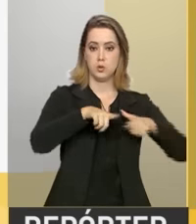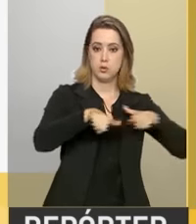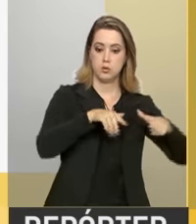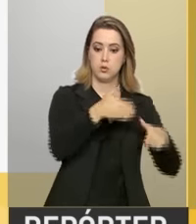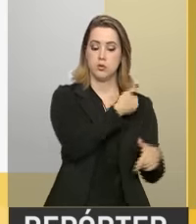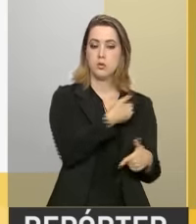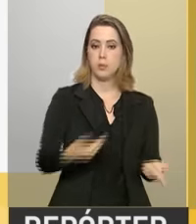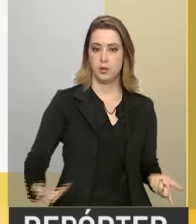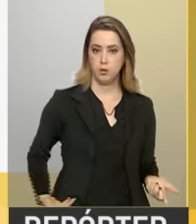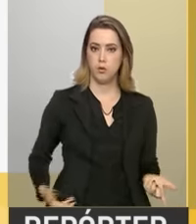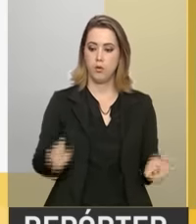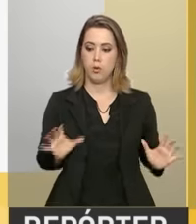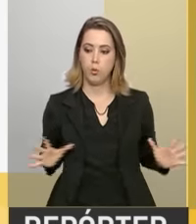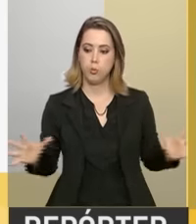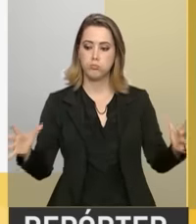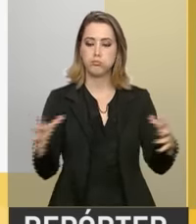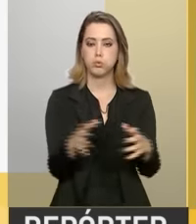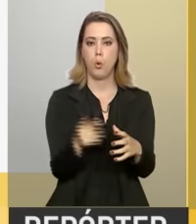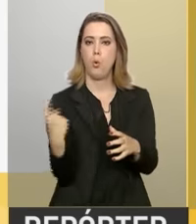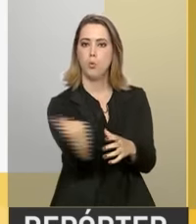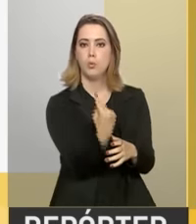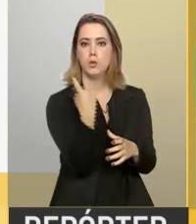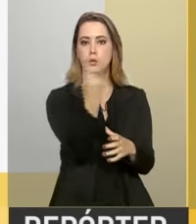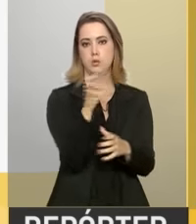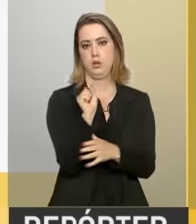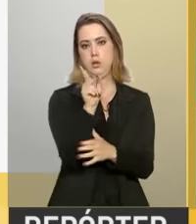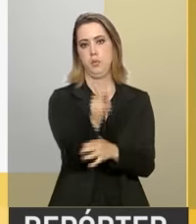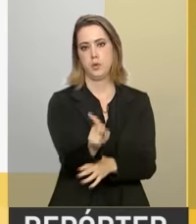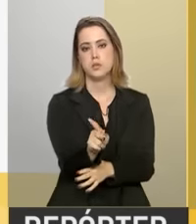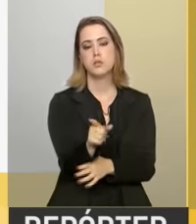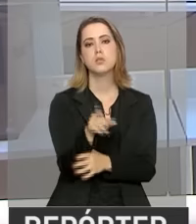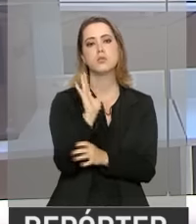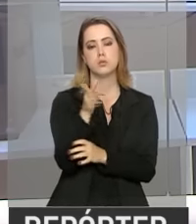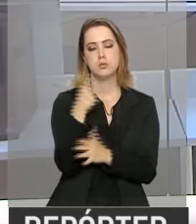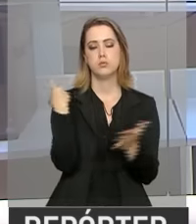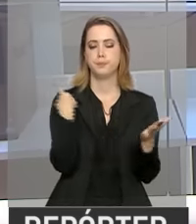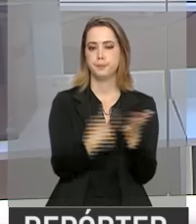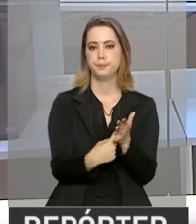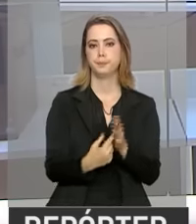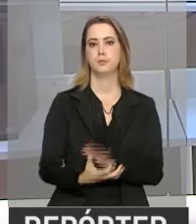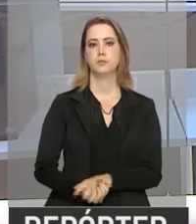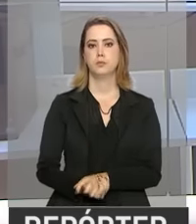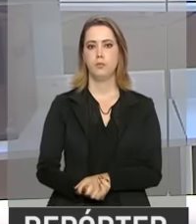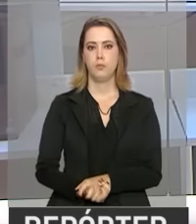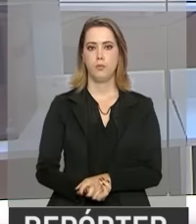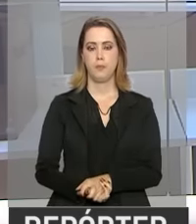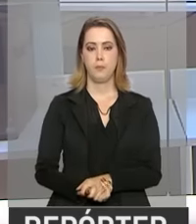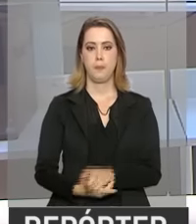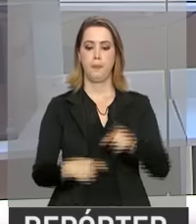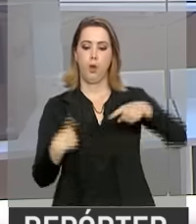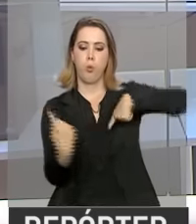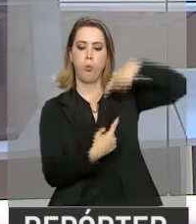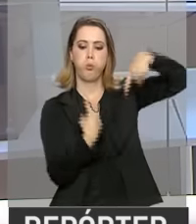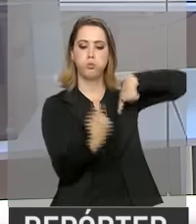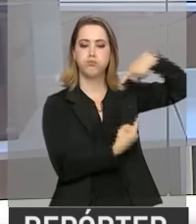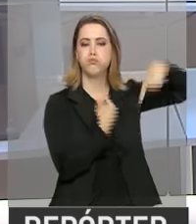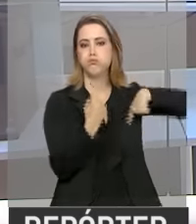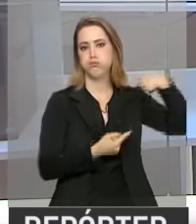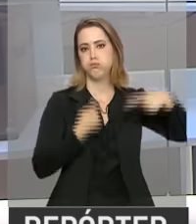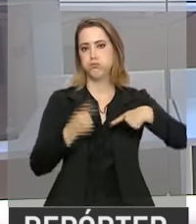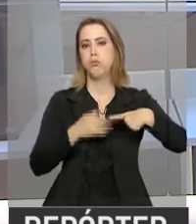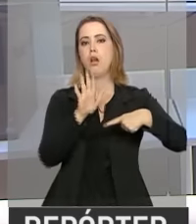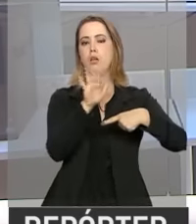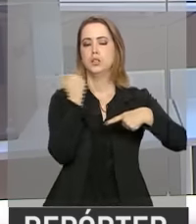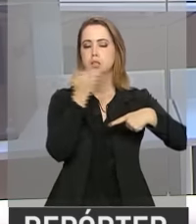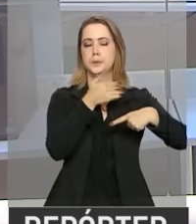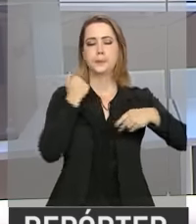temos que igualar isso e este é um ponto que já está, digamos assim, definido. O furacão Matthew deixou morte e